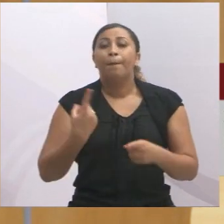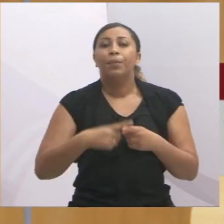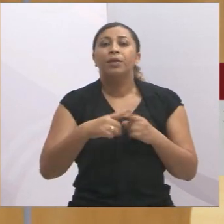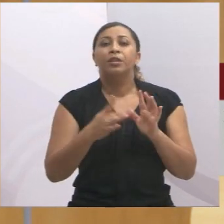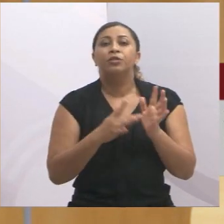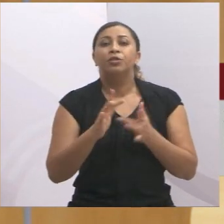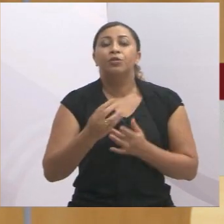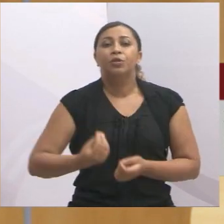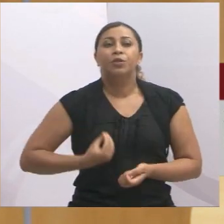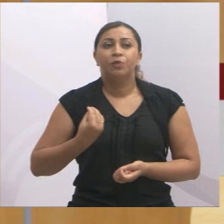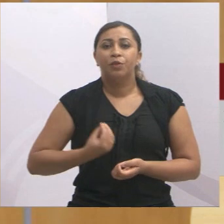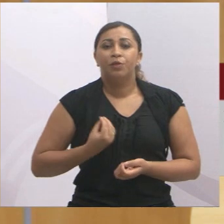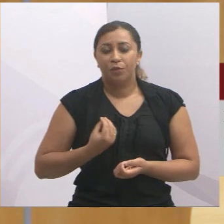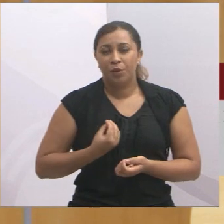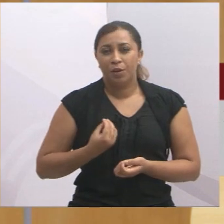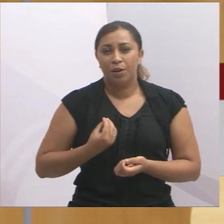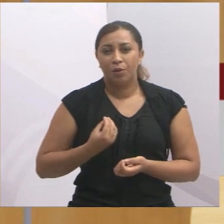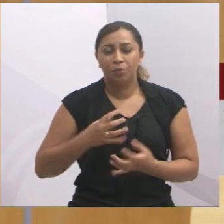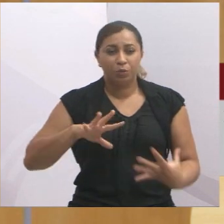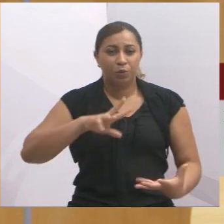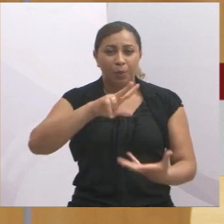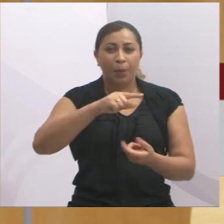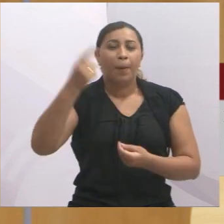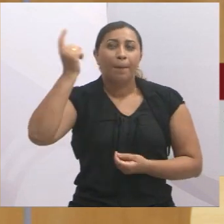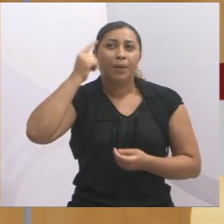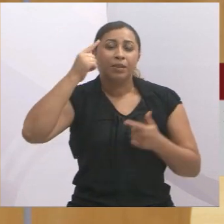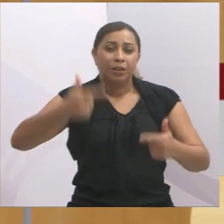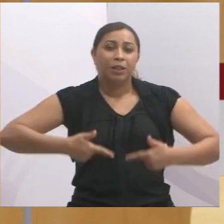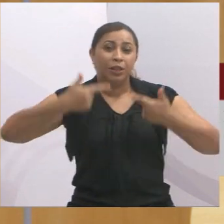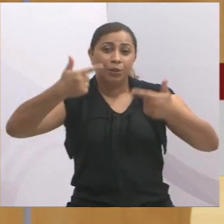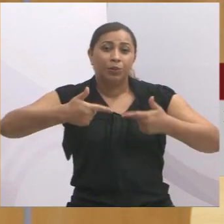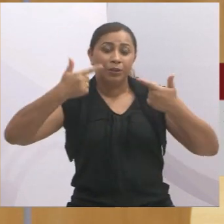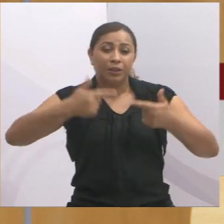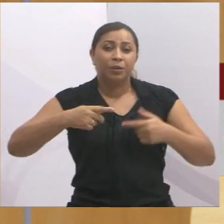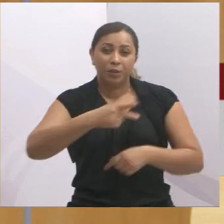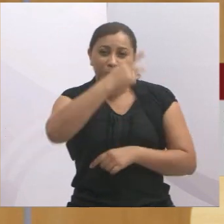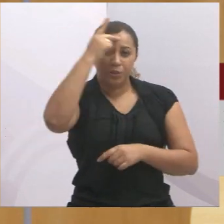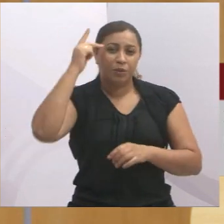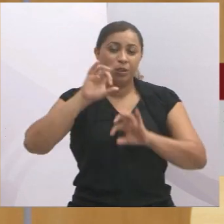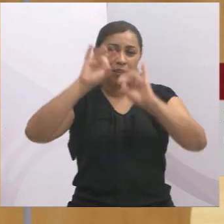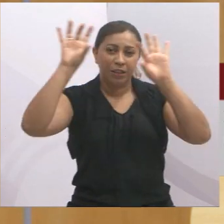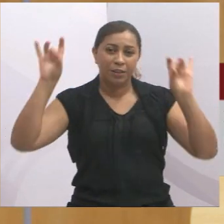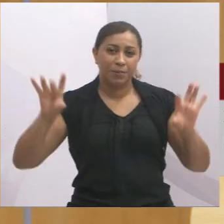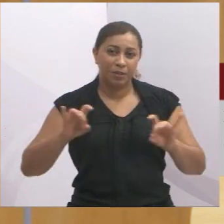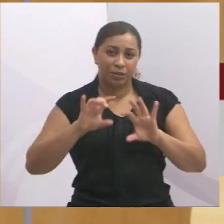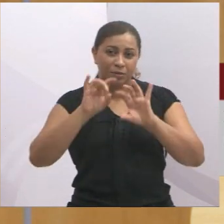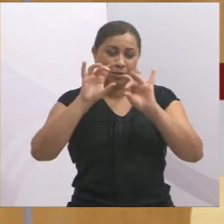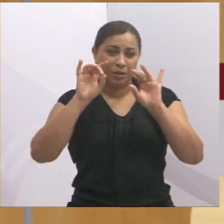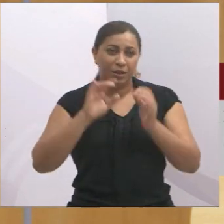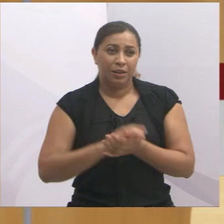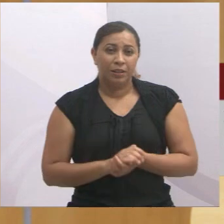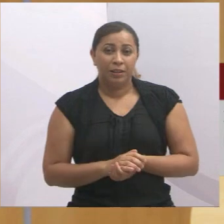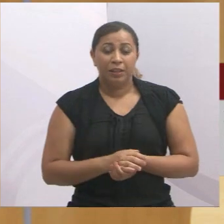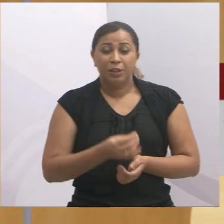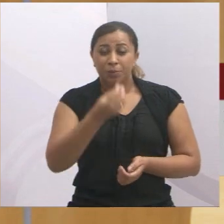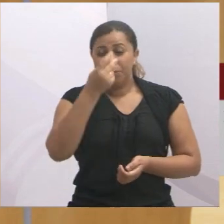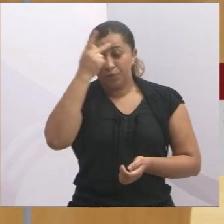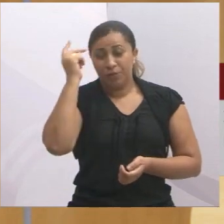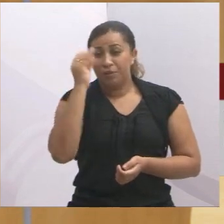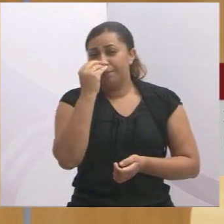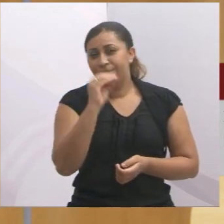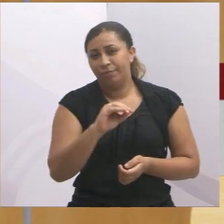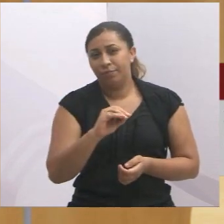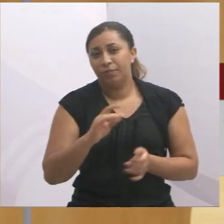Jesus viveu sua vida pública pensando e lutando pelas pessoas, em especial os excluídos.